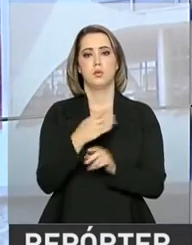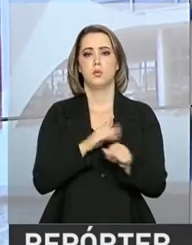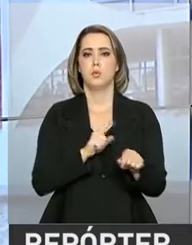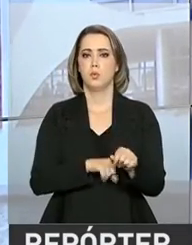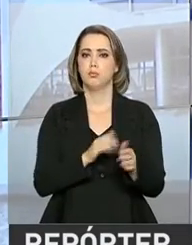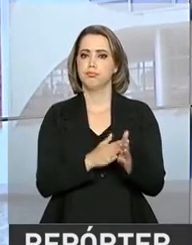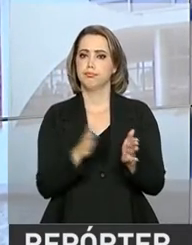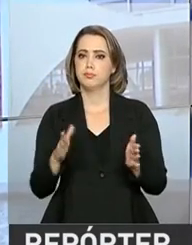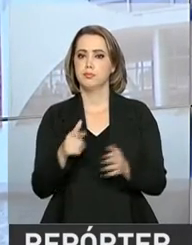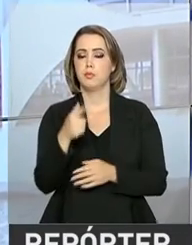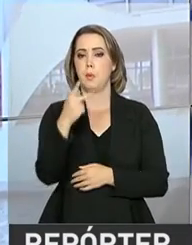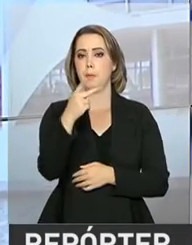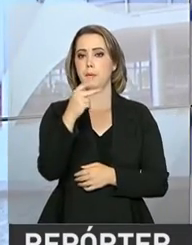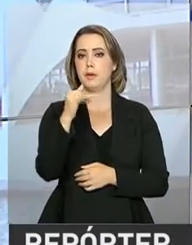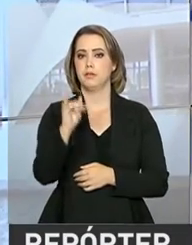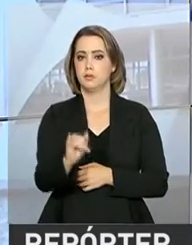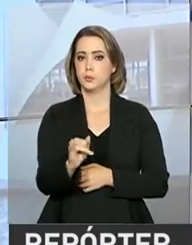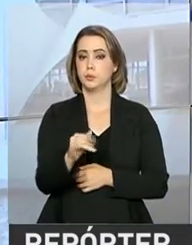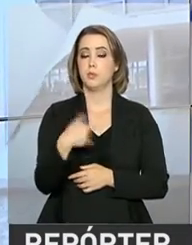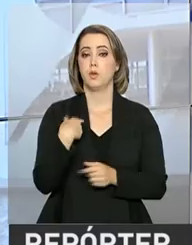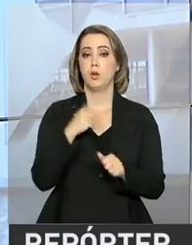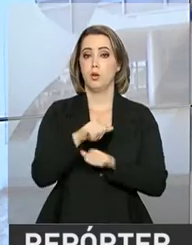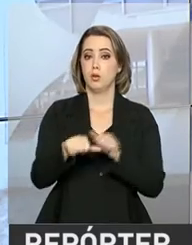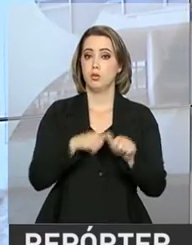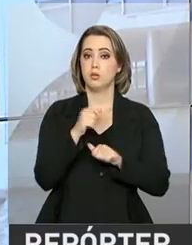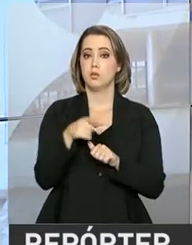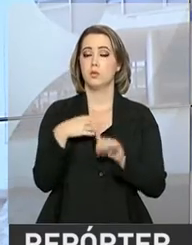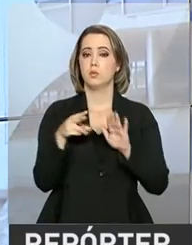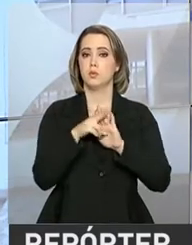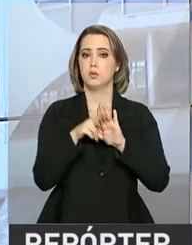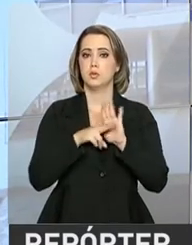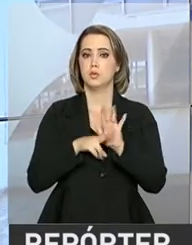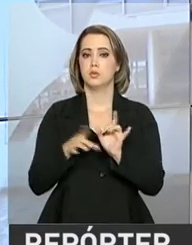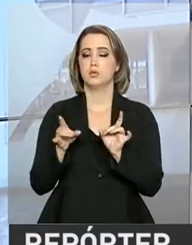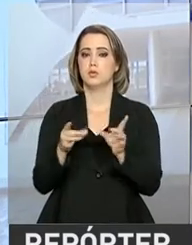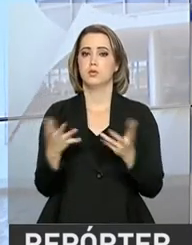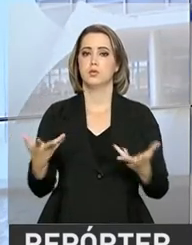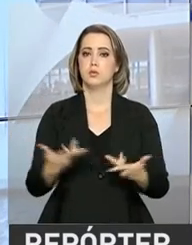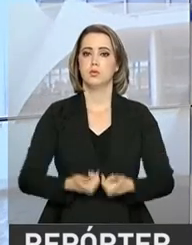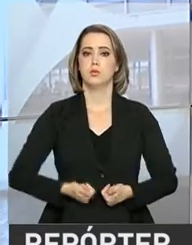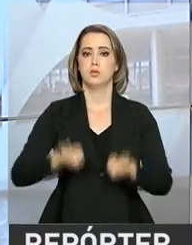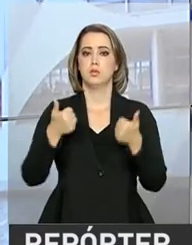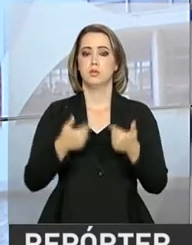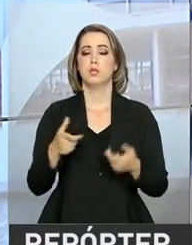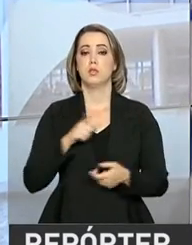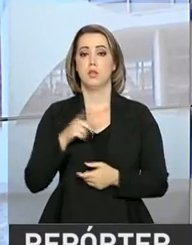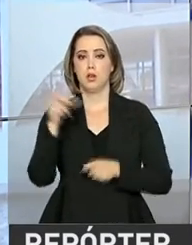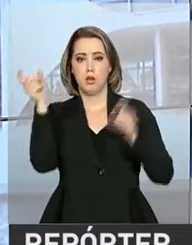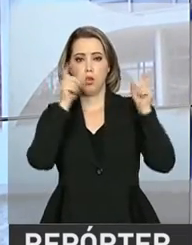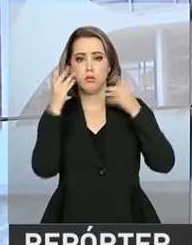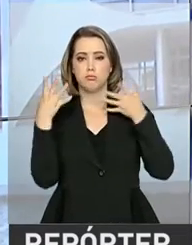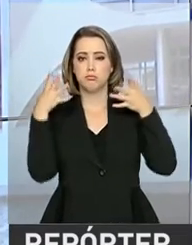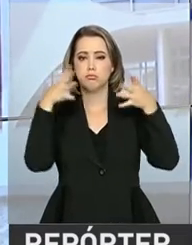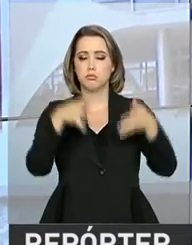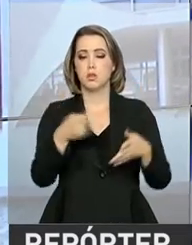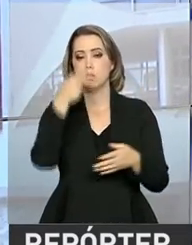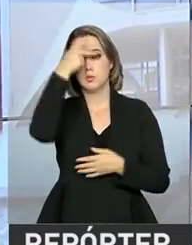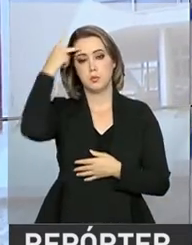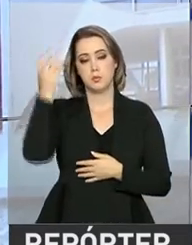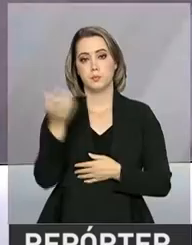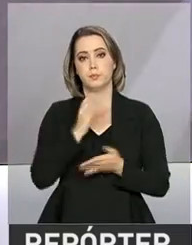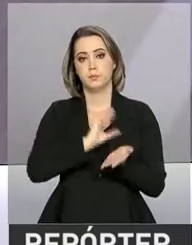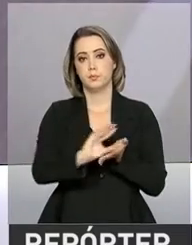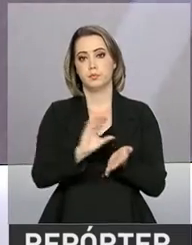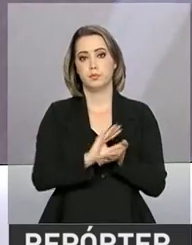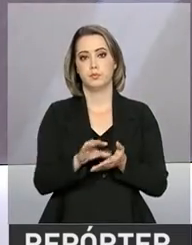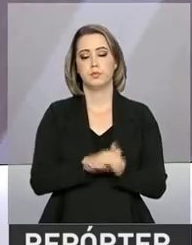parcerias de investimentos o pt que tornou o modelo de concessões mais eficiente e tem atraído cada vez mais investidores